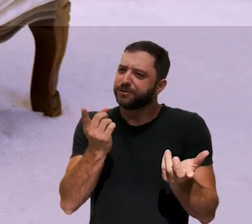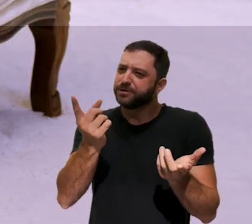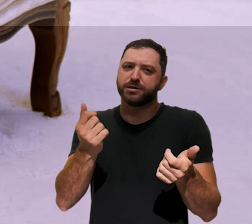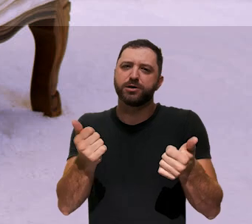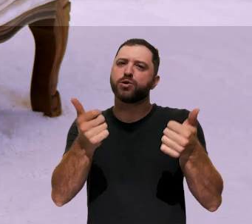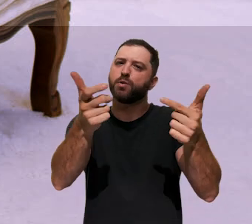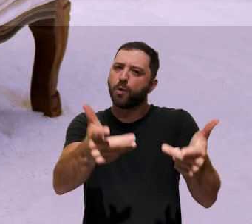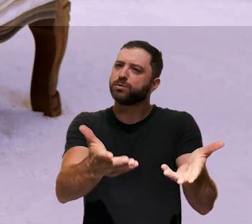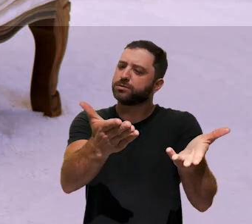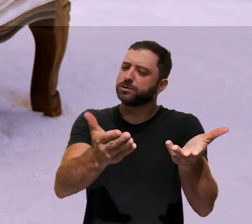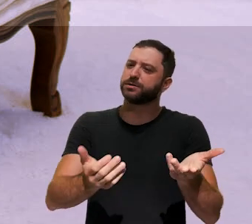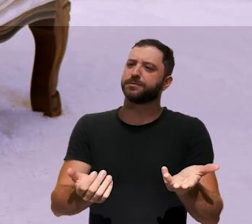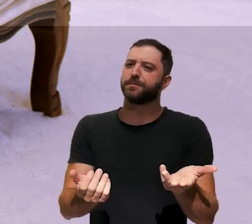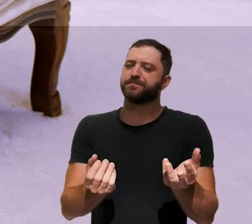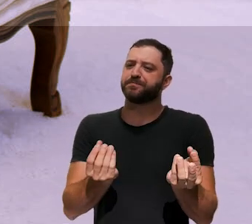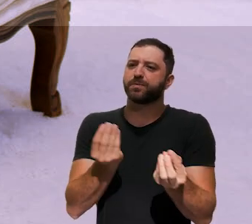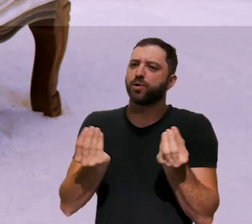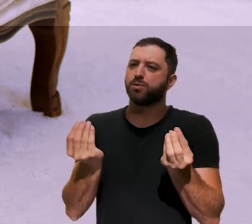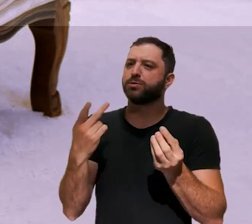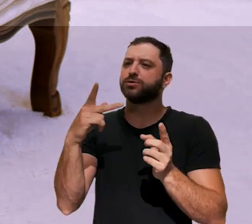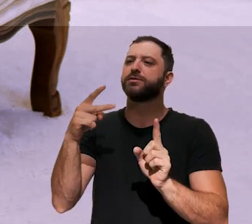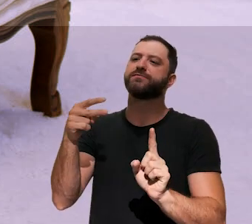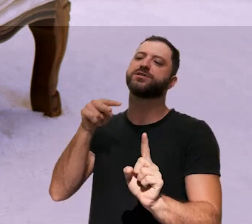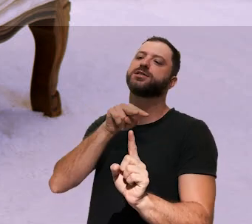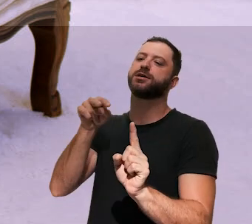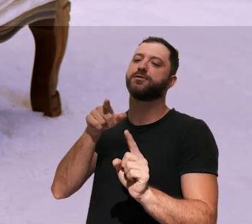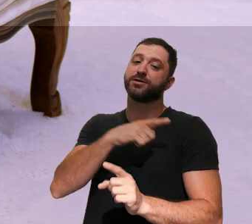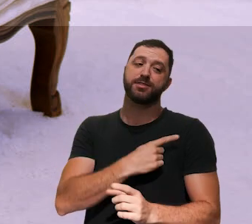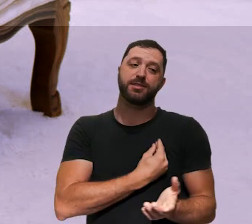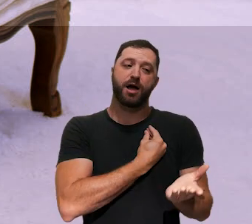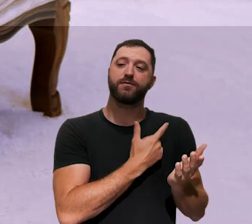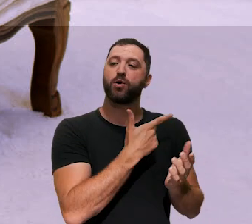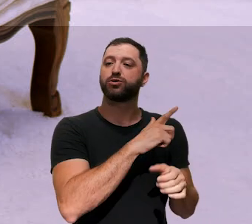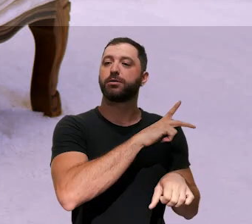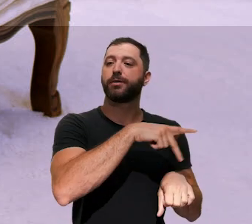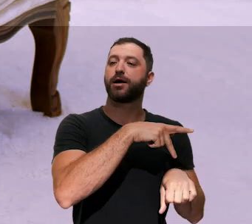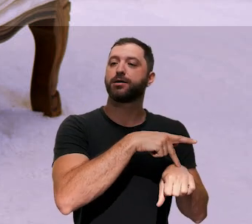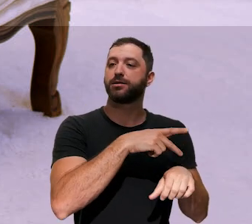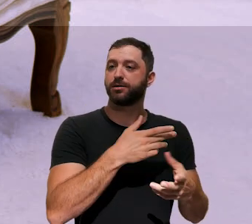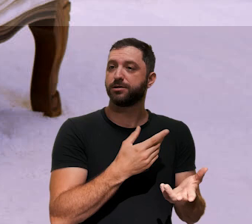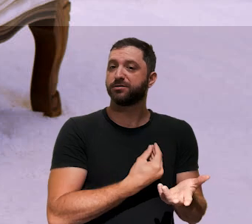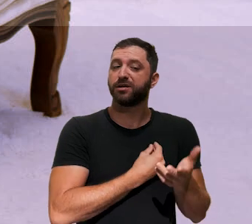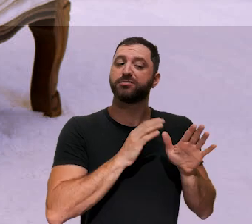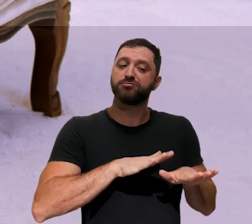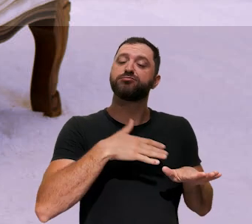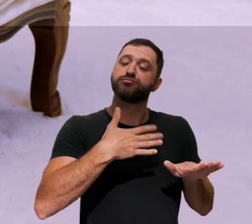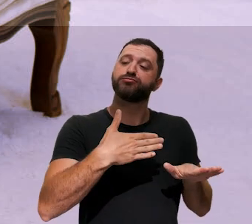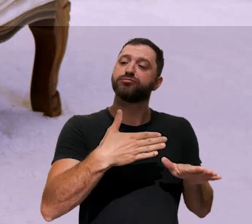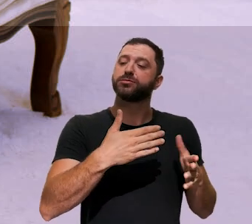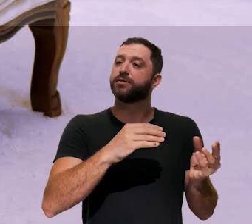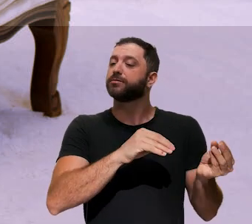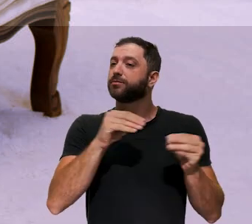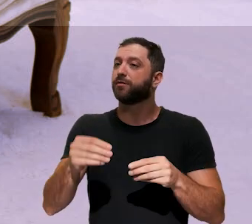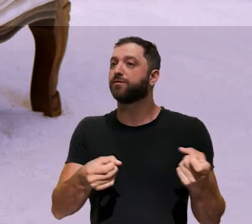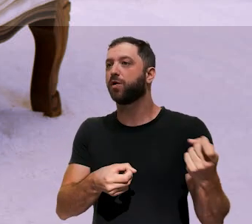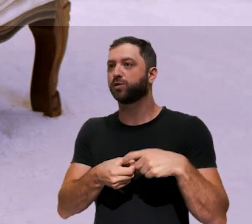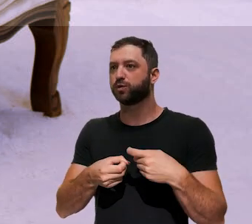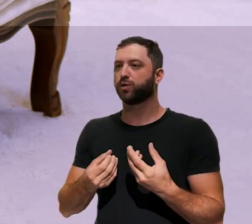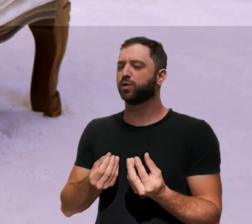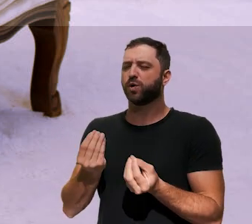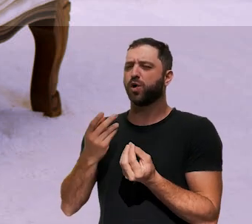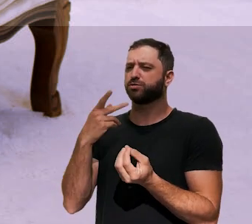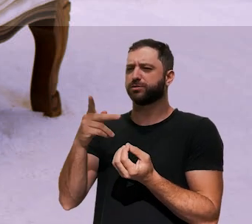um pouco, como é que você enxerga no mundo, já que você ficou em outro país, sim, nesse momento, como é que a